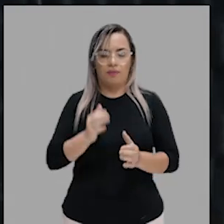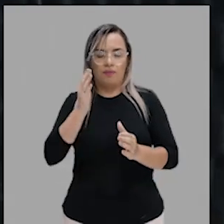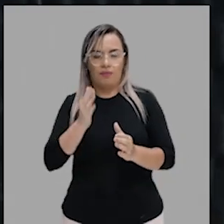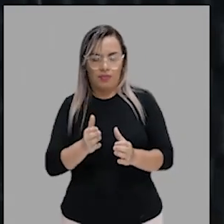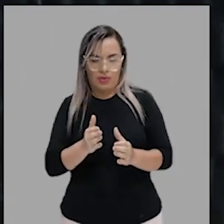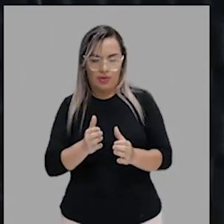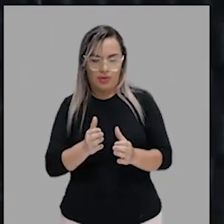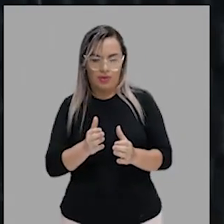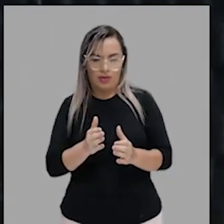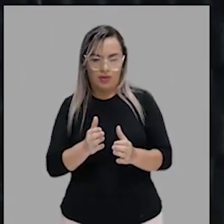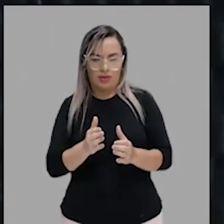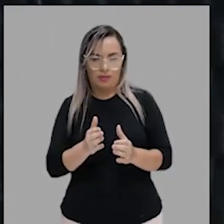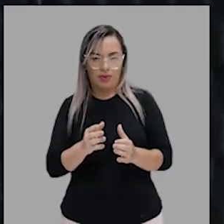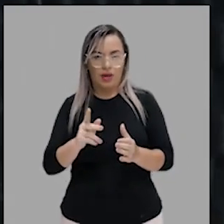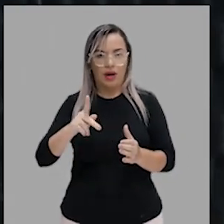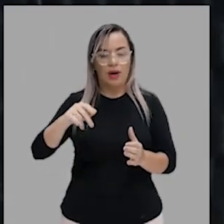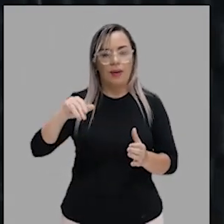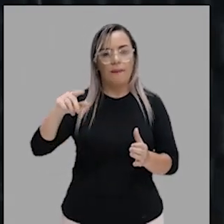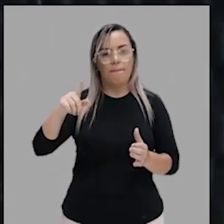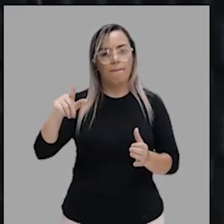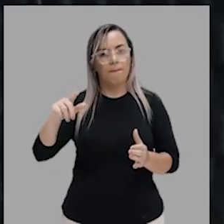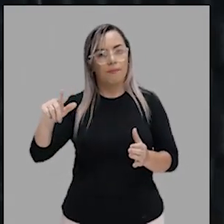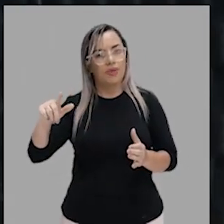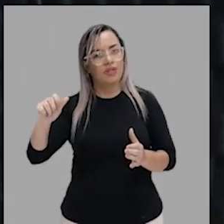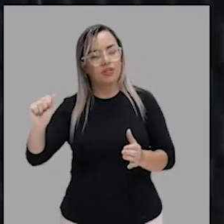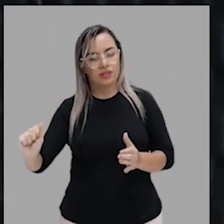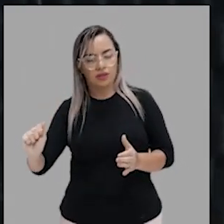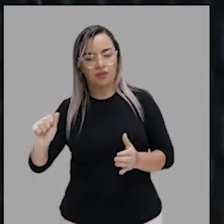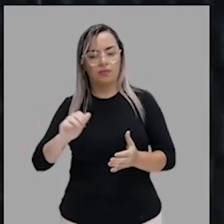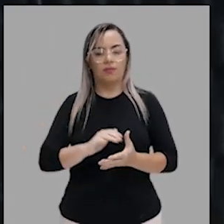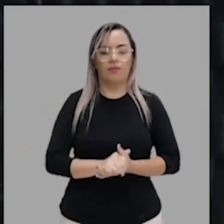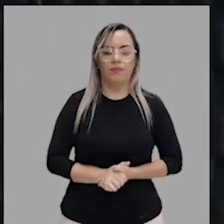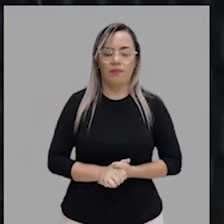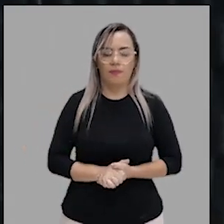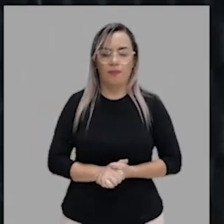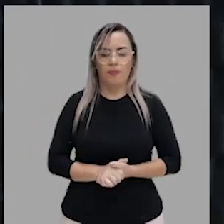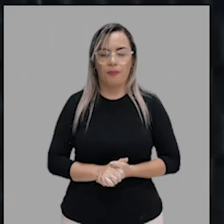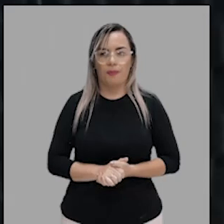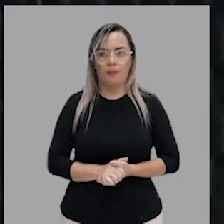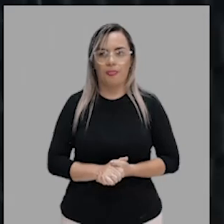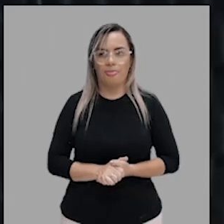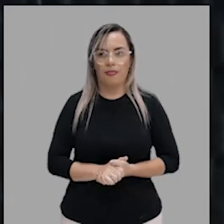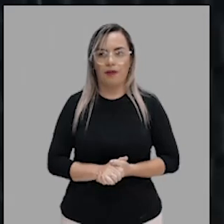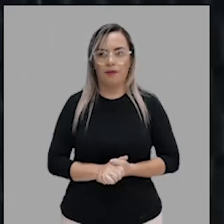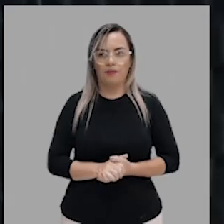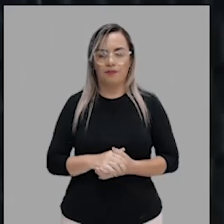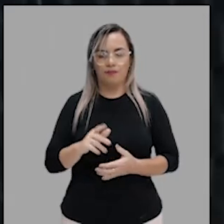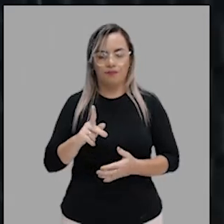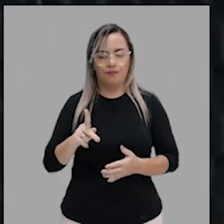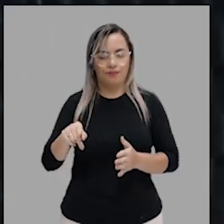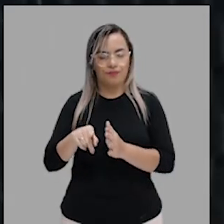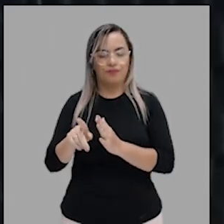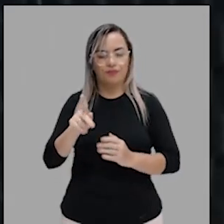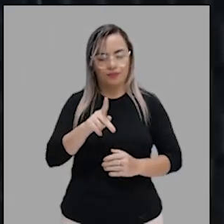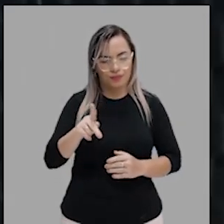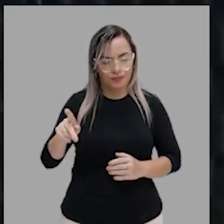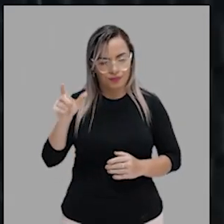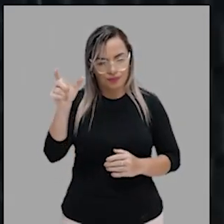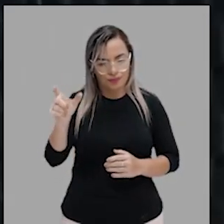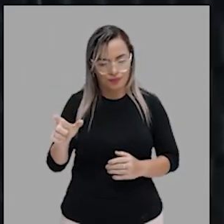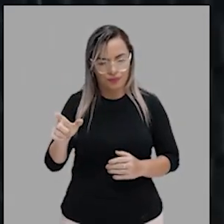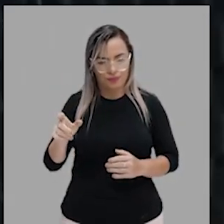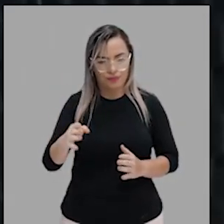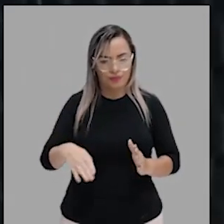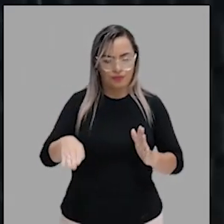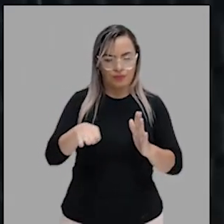metade da pizza. Agora, se a porta, ou melhor, eu chegar em casa depois de uma maratona de